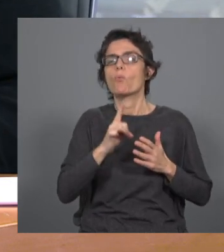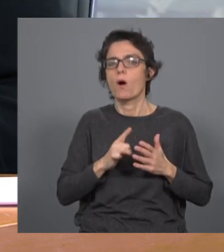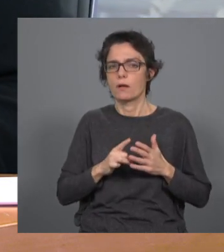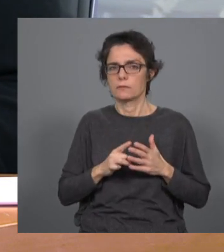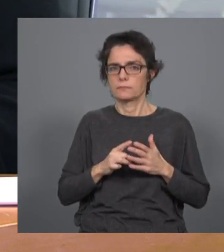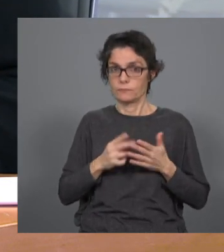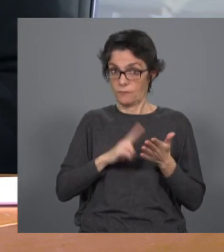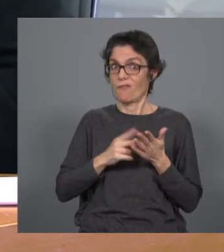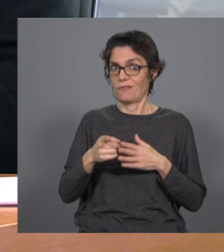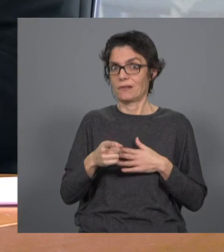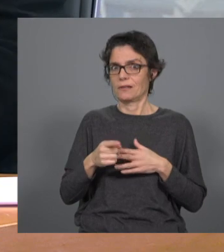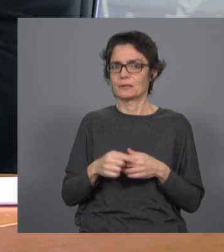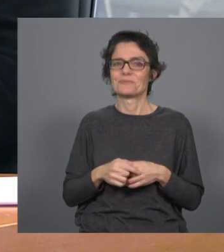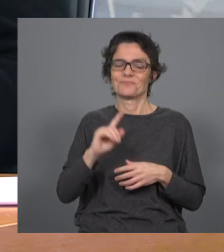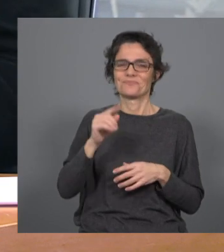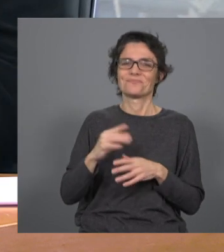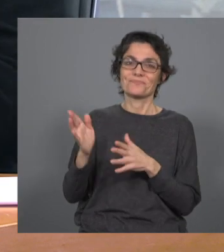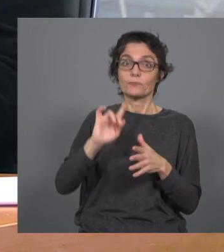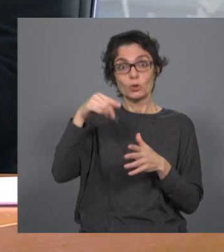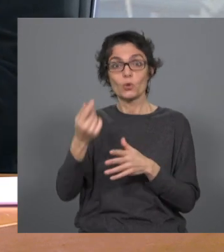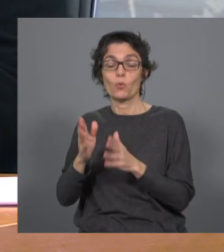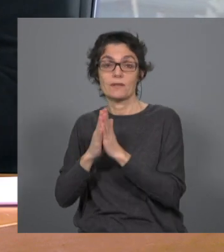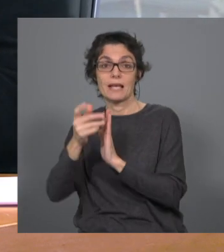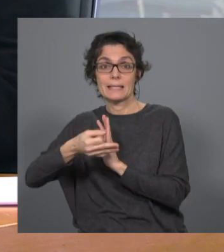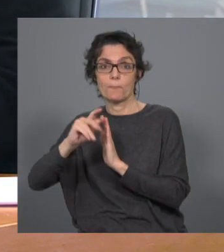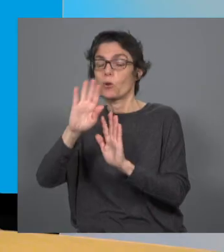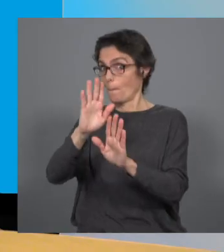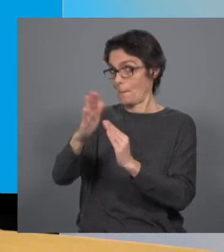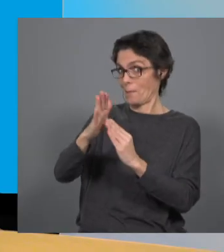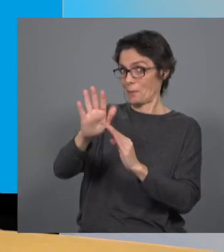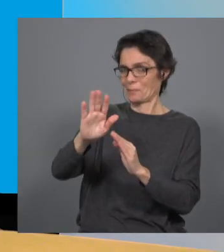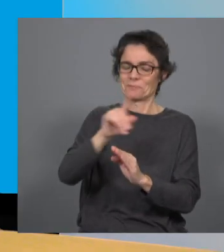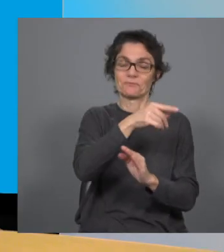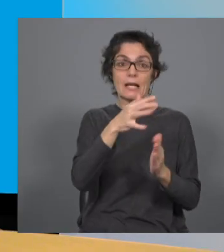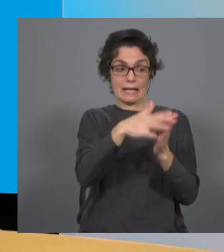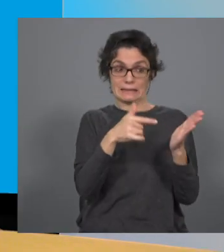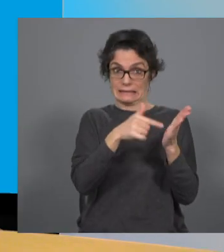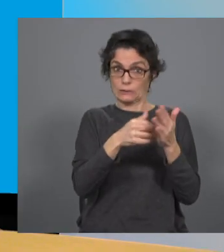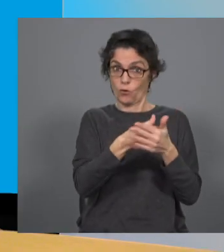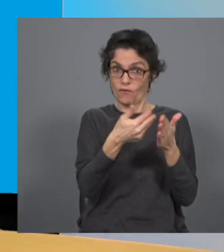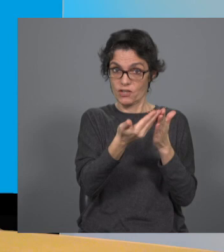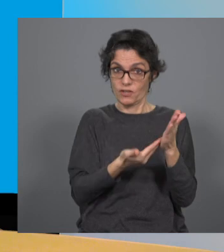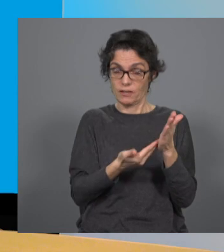para aí. Já lá vamos, irmã. Aqui ainda só um elemento do Evangelho, que ainda está...